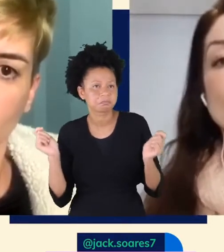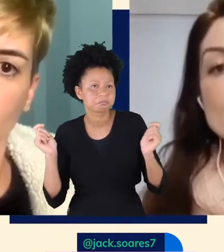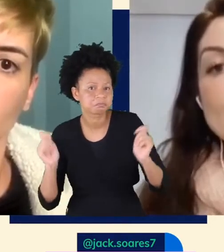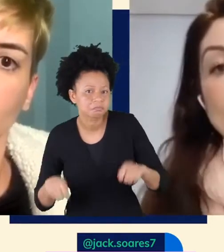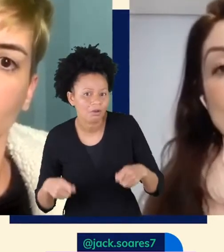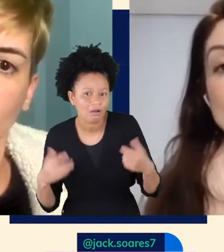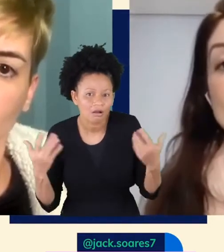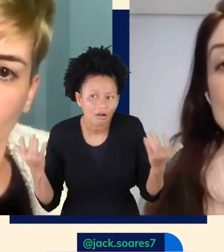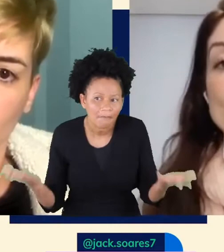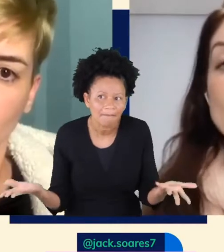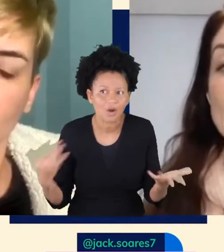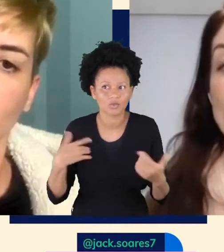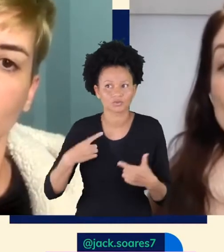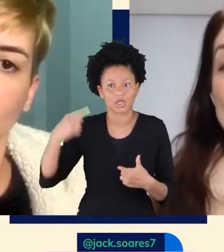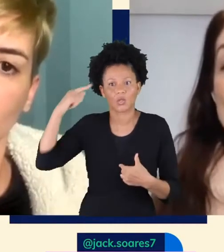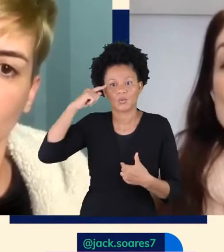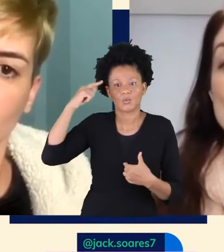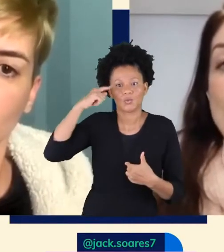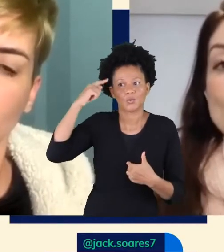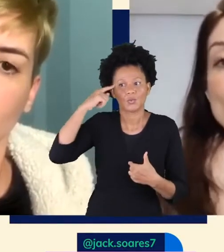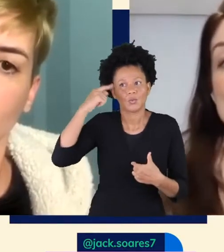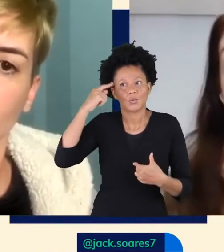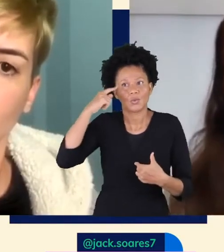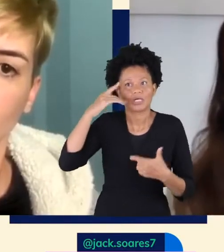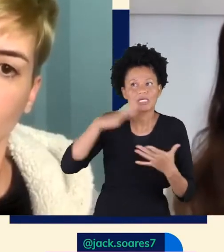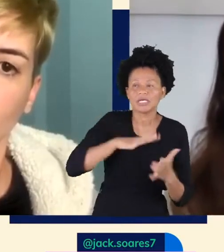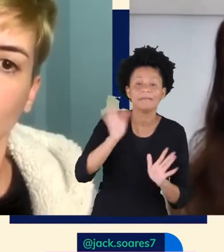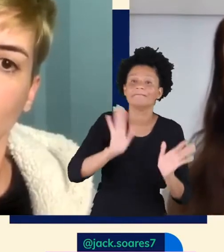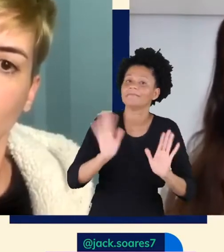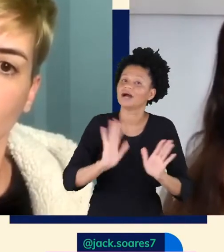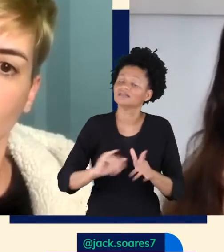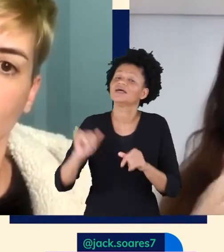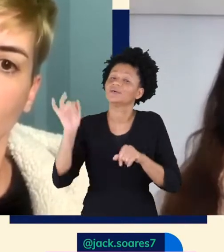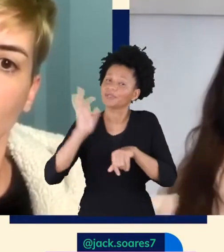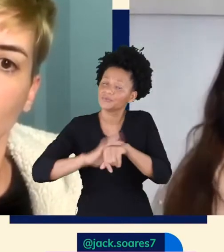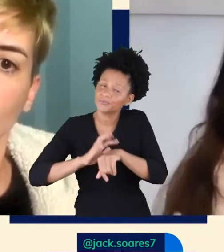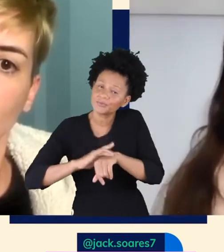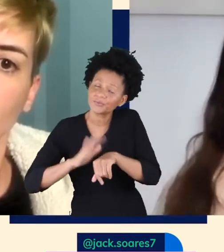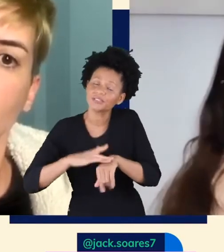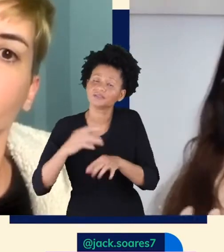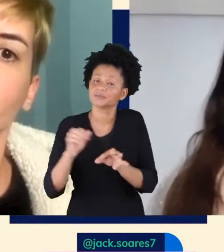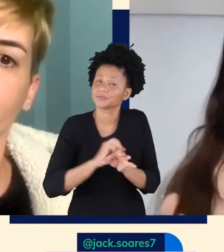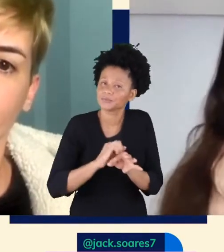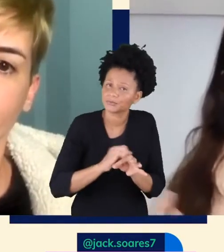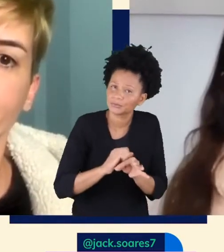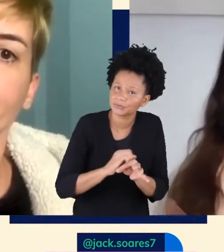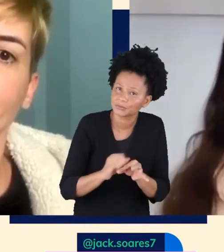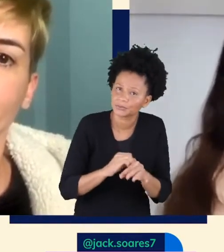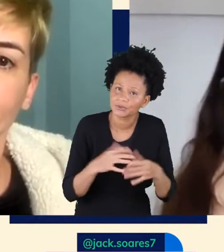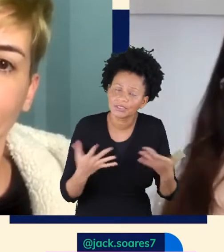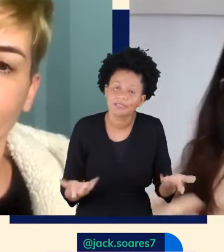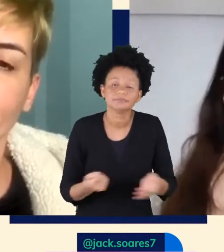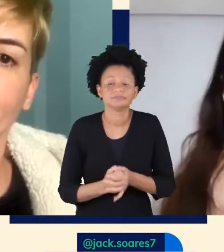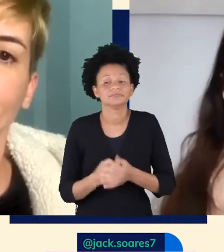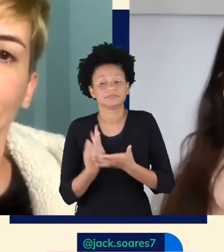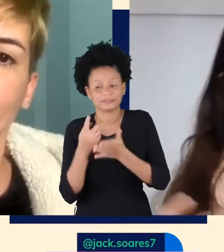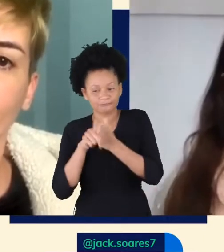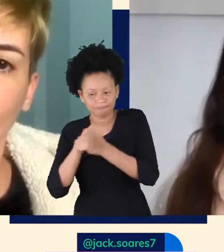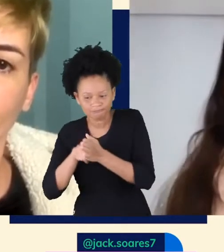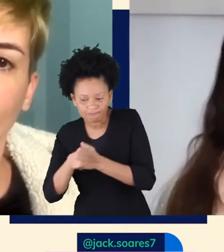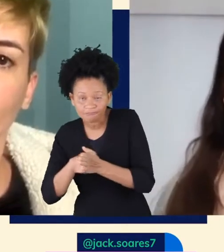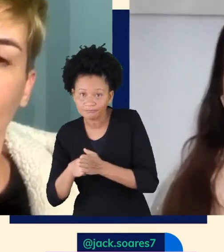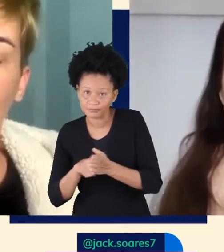eu tenho que descartar essa questão clínica, porque às vezes eu acho que é masturbação compulsiva e a criança tá com alguma doença, alguma coceira,